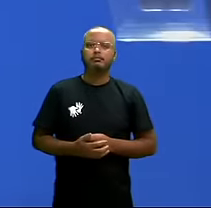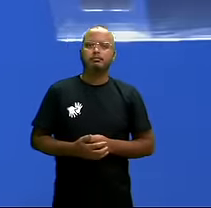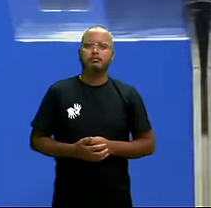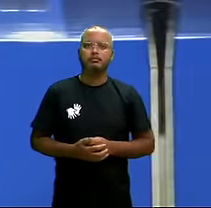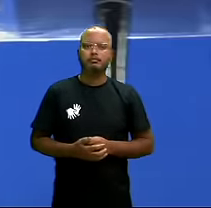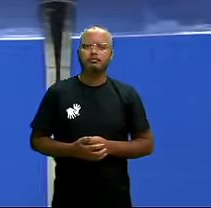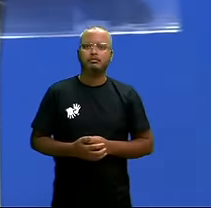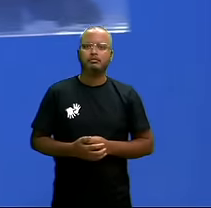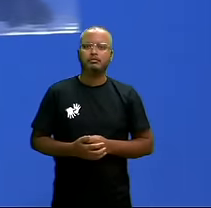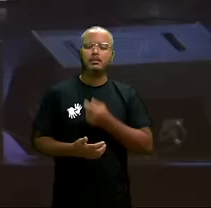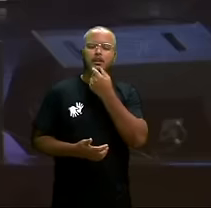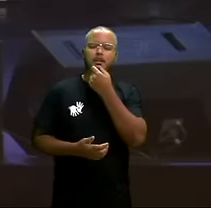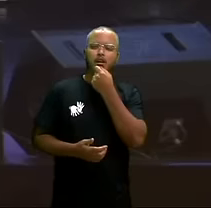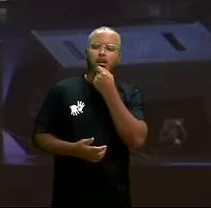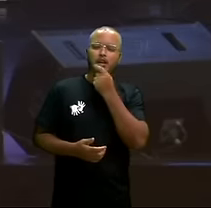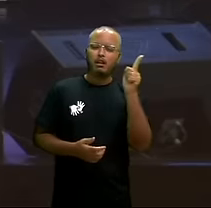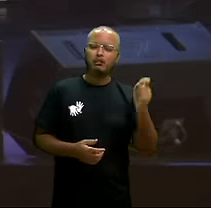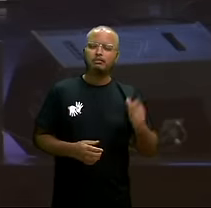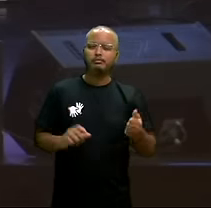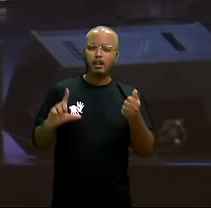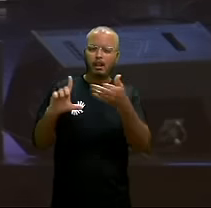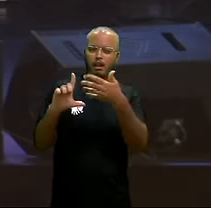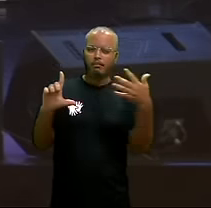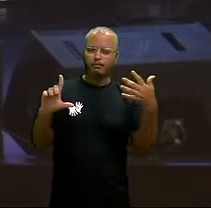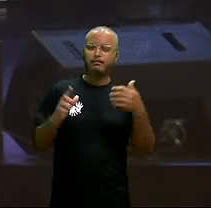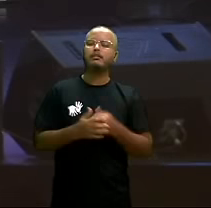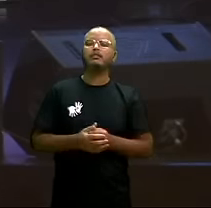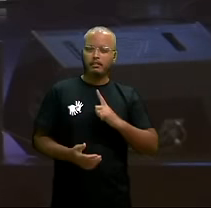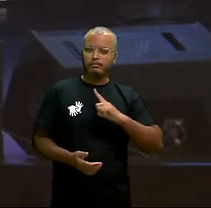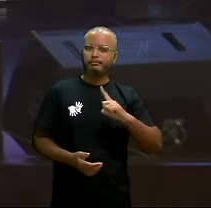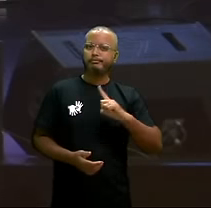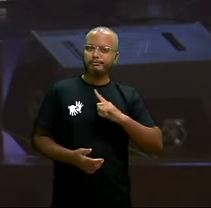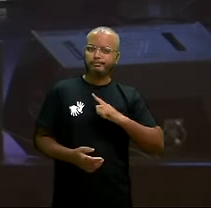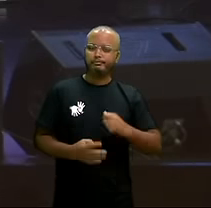Round 6, isso aí. Se você olhar para o lado, se você contar assim, ó,